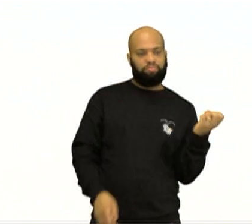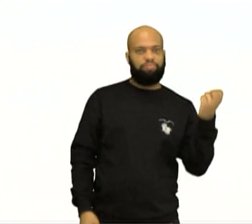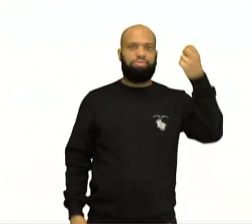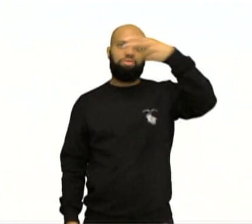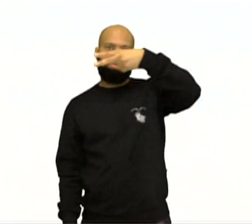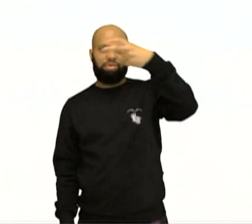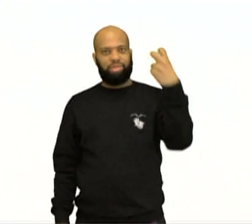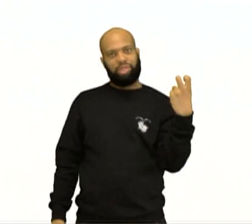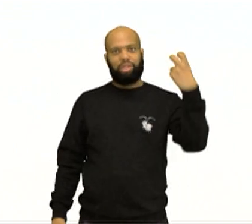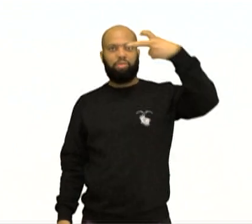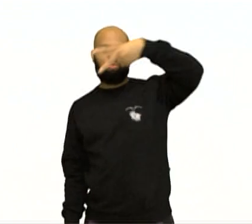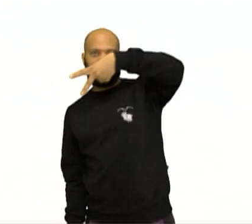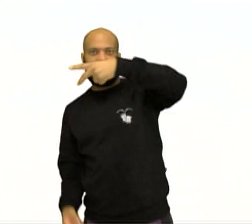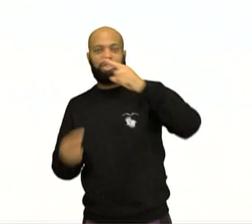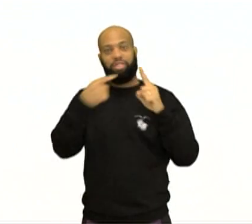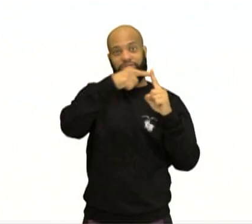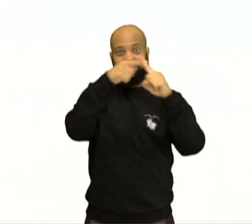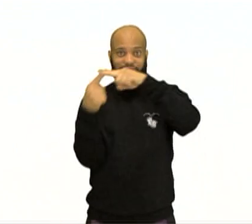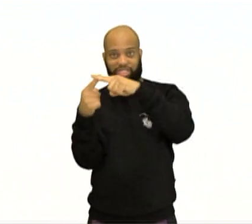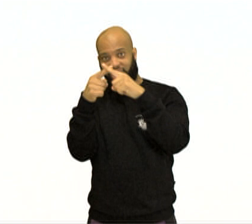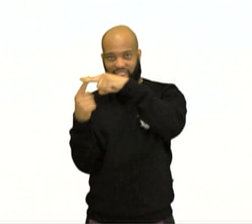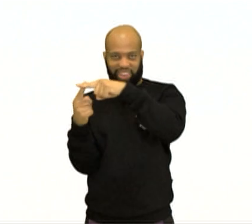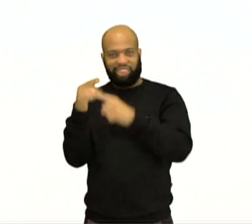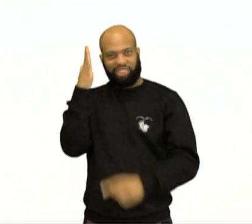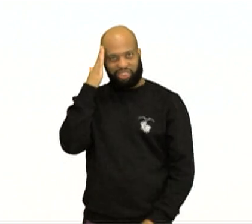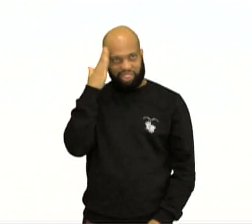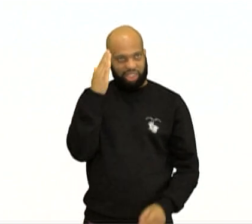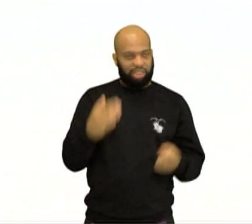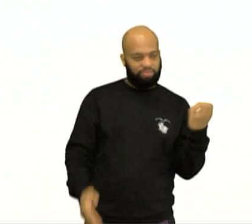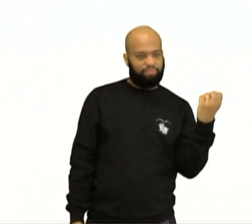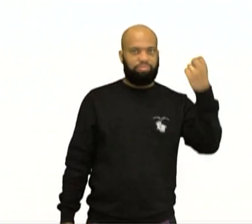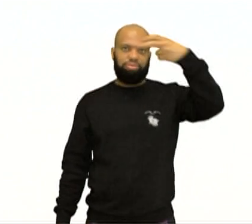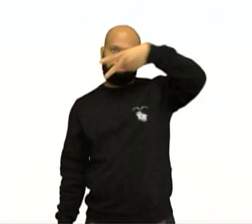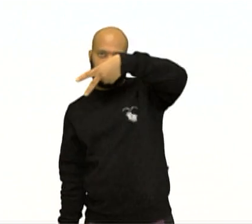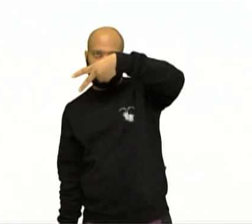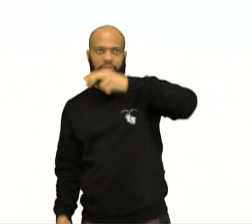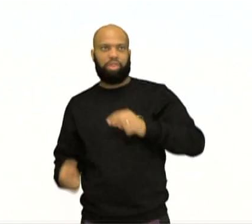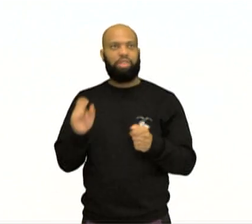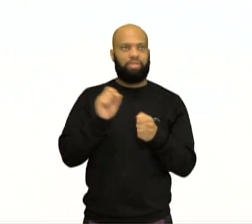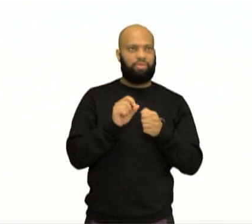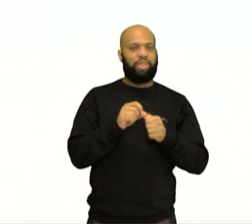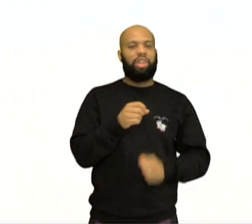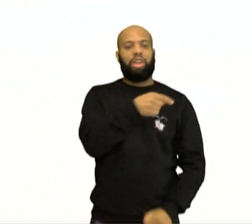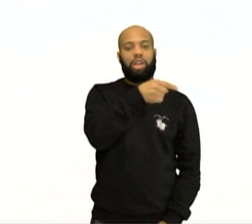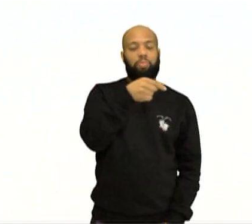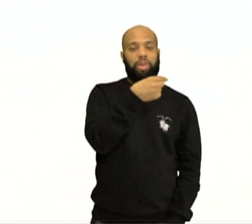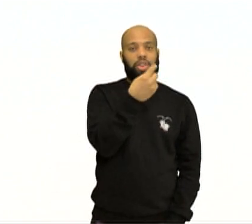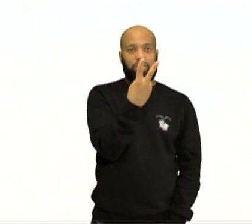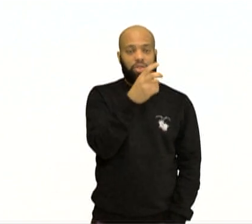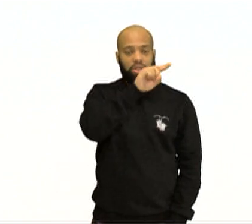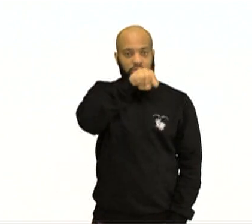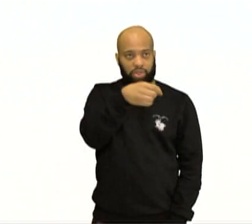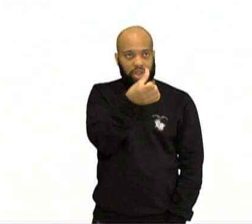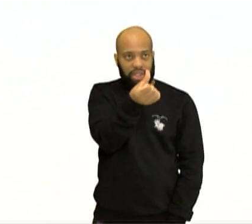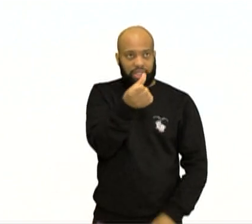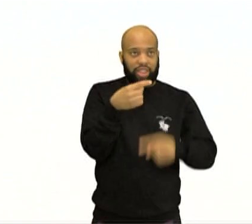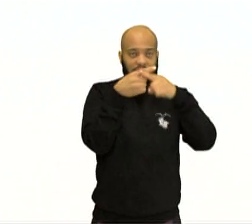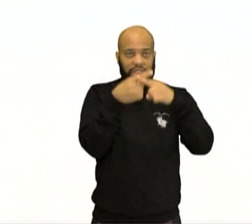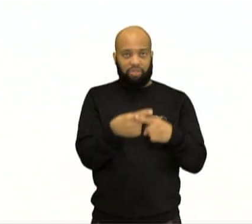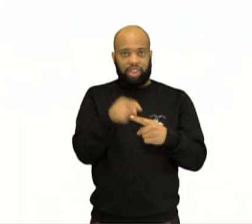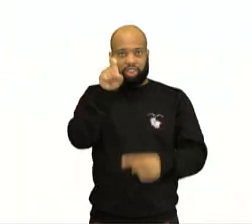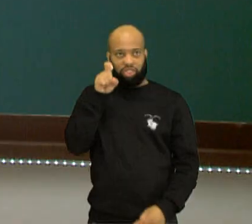como chuveirinho também, né? Alguns de vocês conhecem assim. Então, nós vamos lá, ó, menos 2,6 vezes